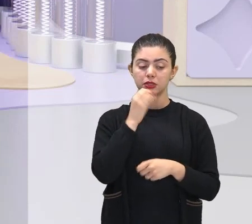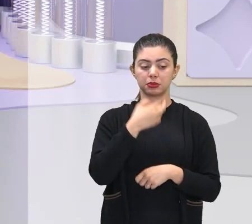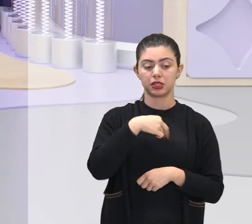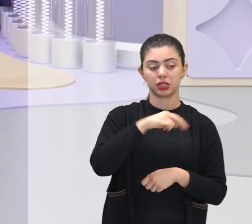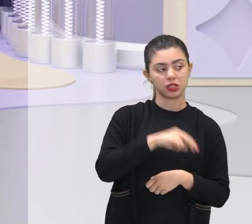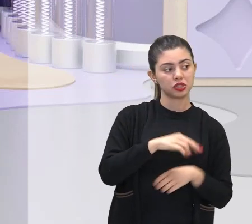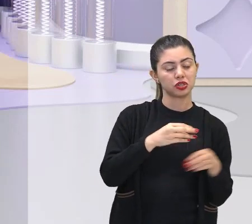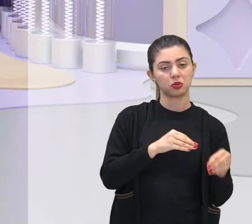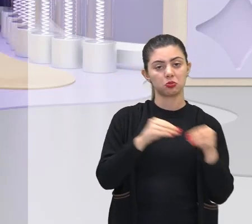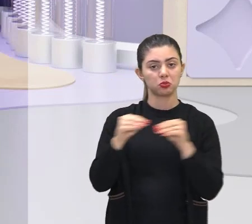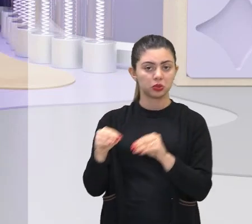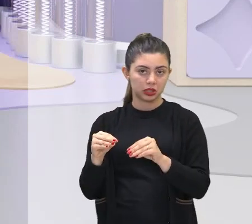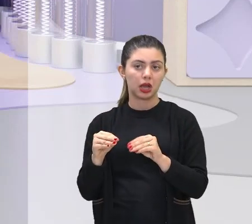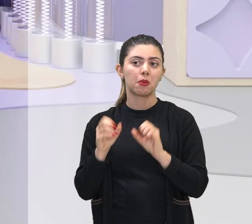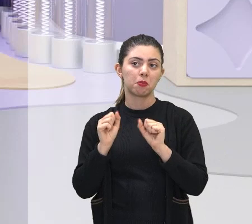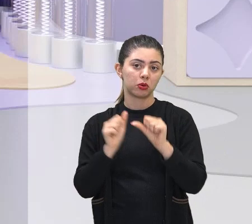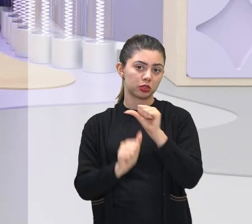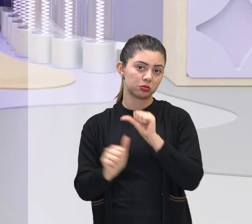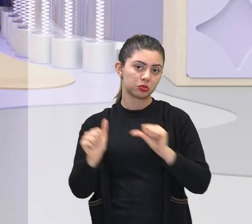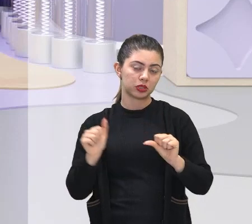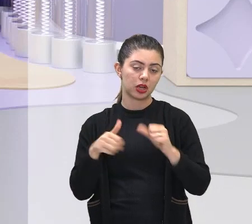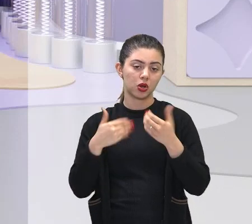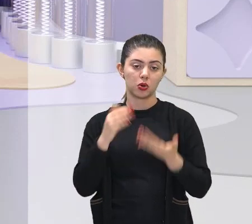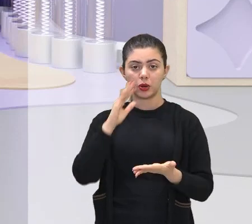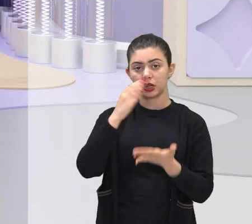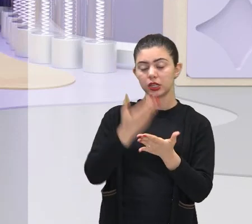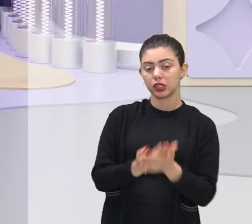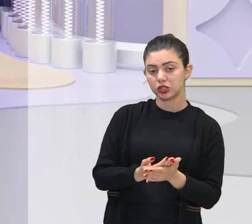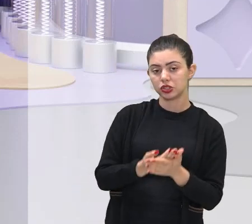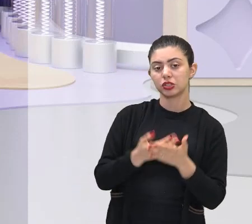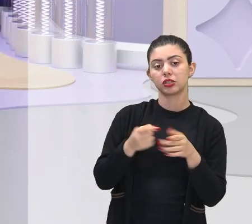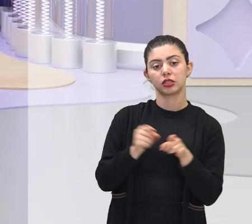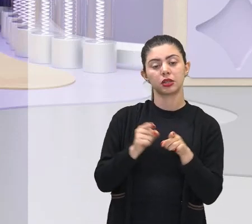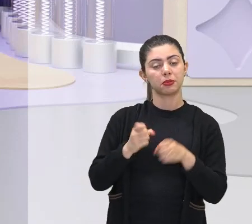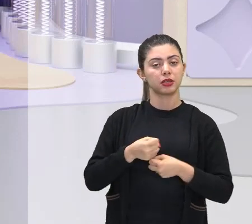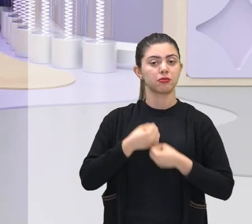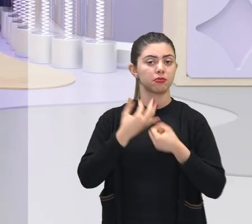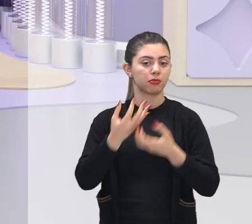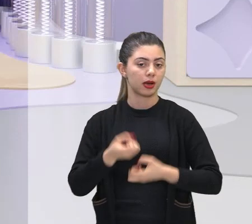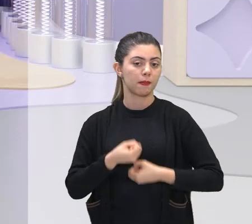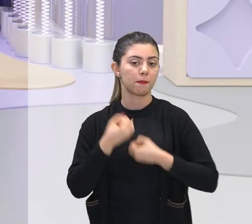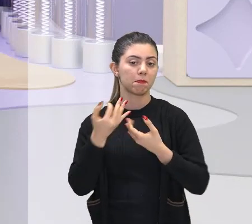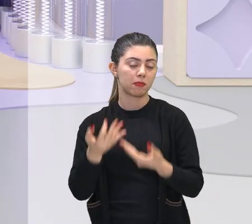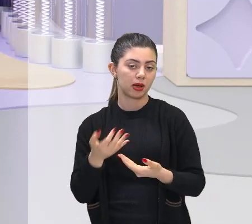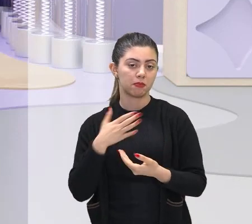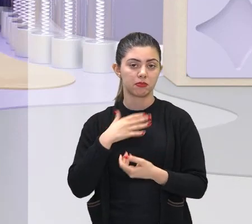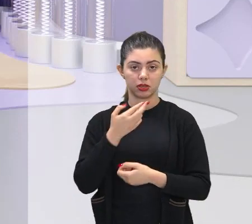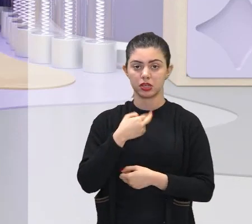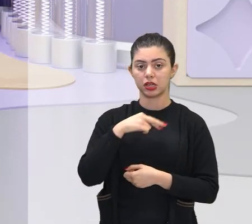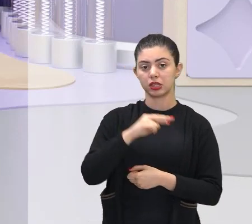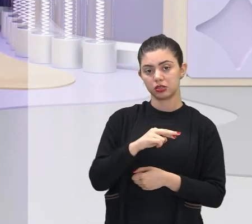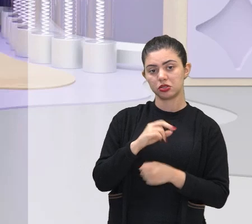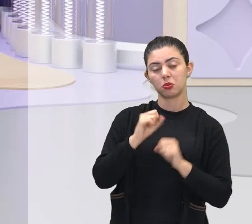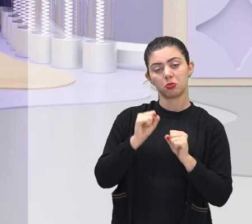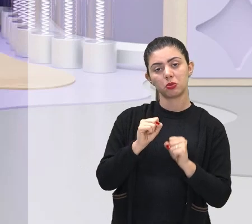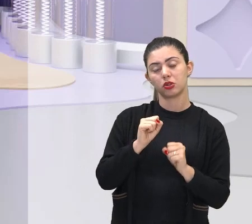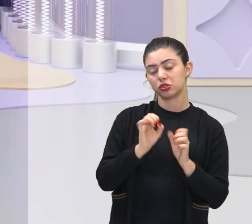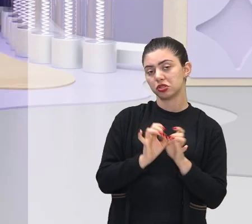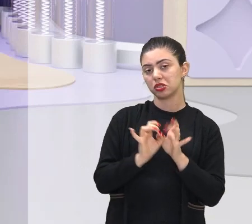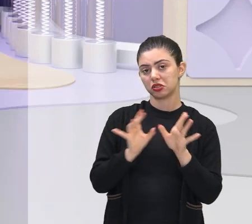ou crença e a liberdade de manifestar essa religião ou